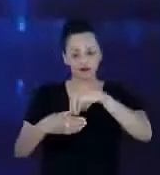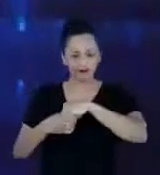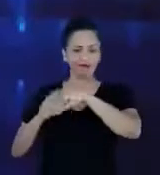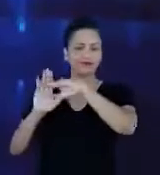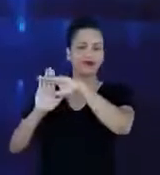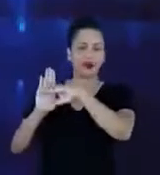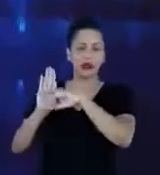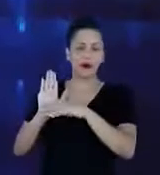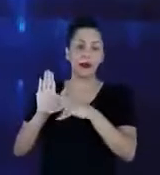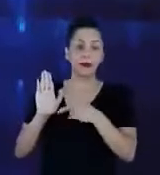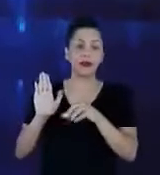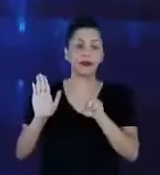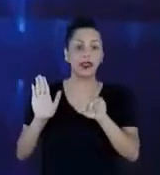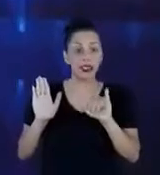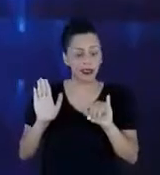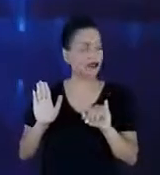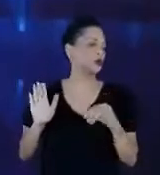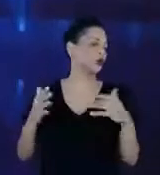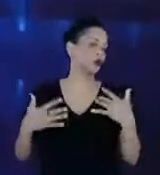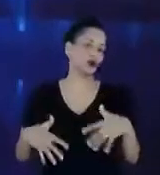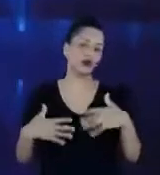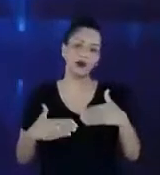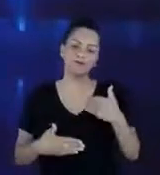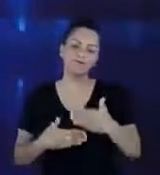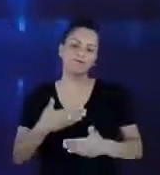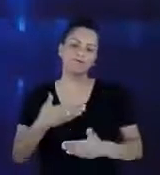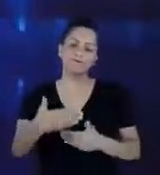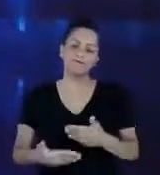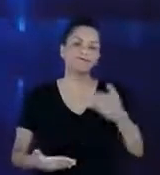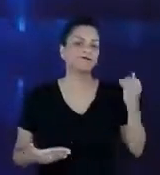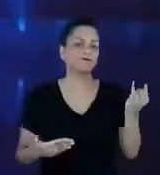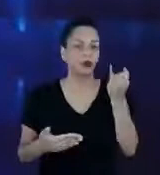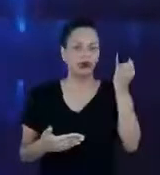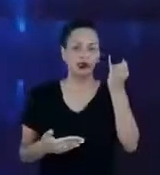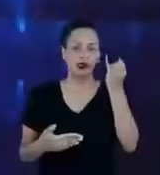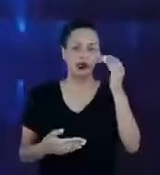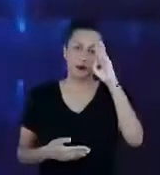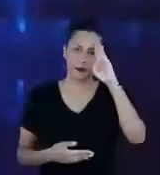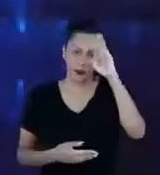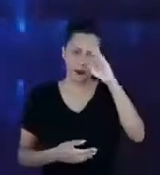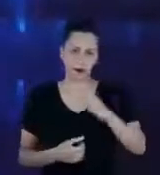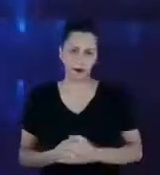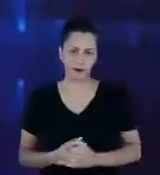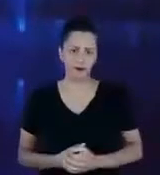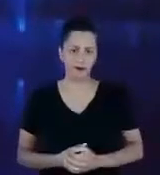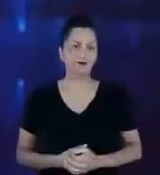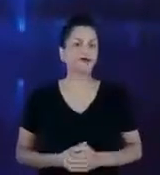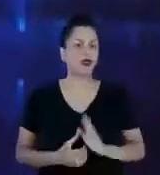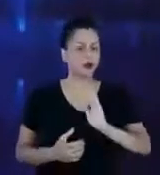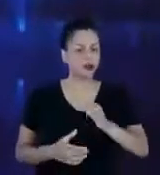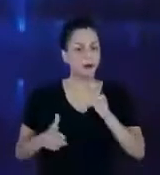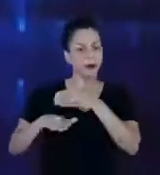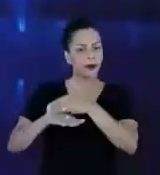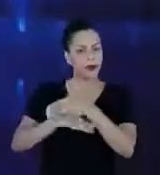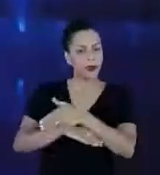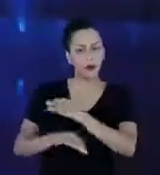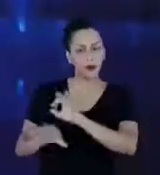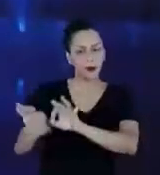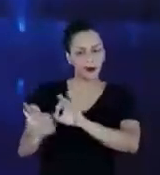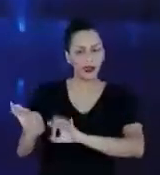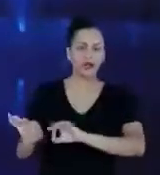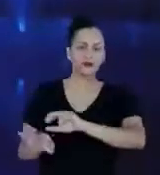PDI é, sem dúvida nenhuma, um passo fundamental. Nós temos participado de alguns projetos, até projetos